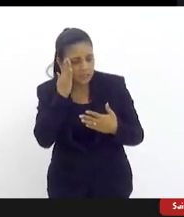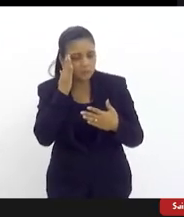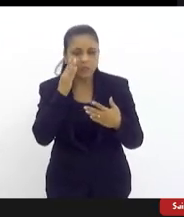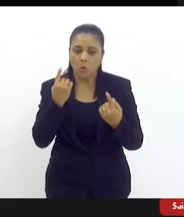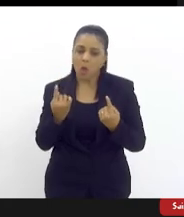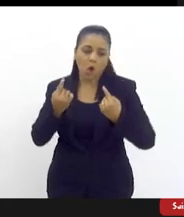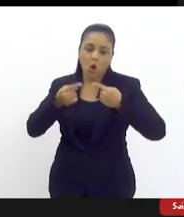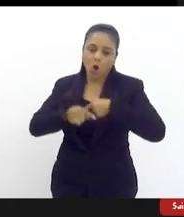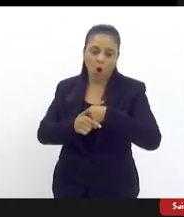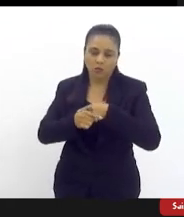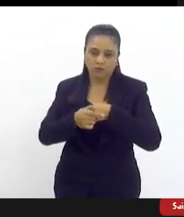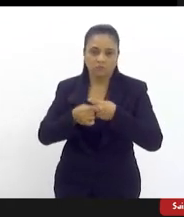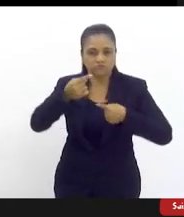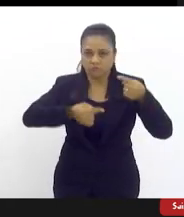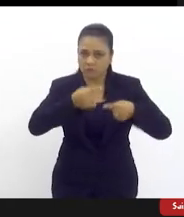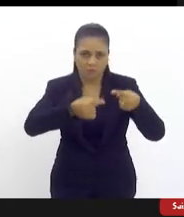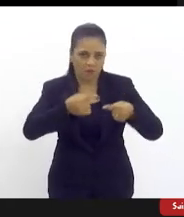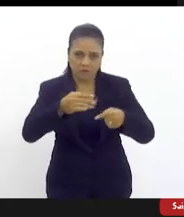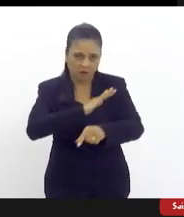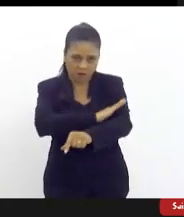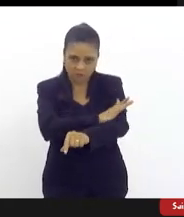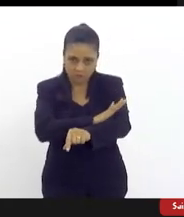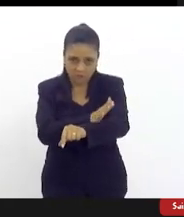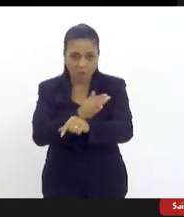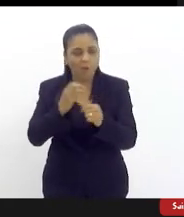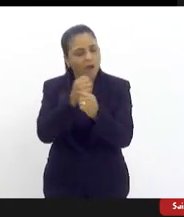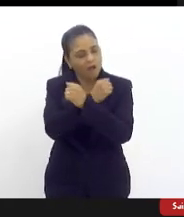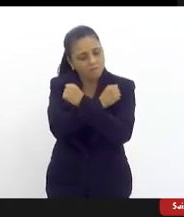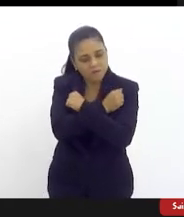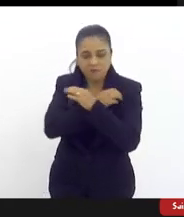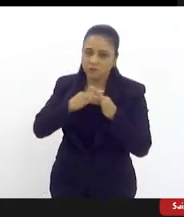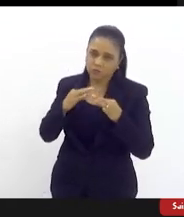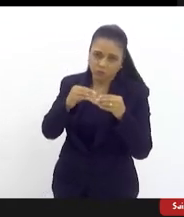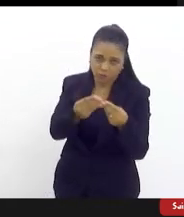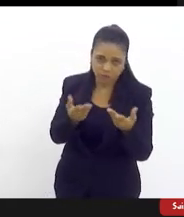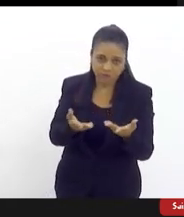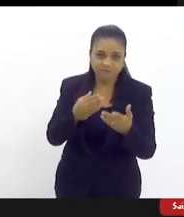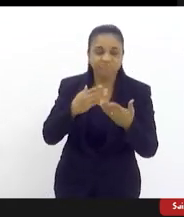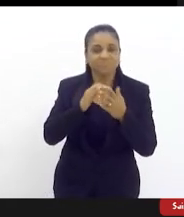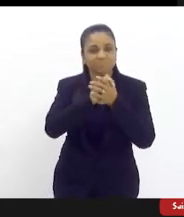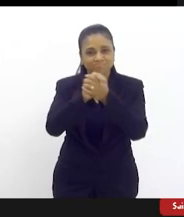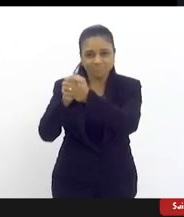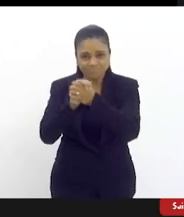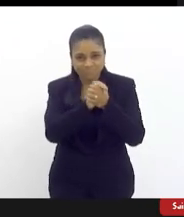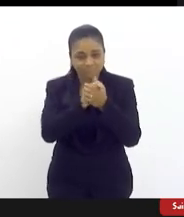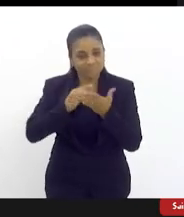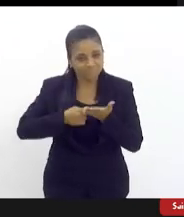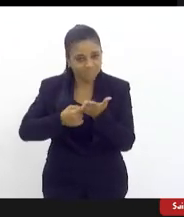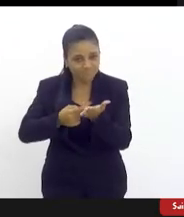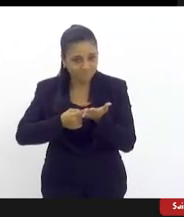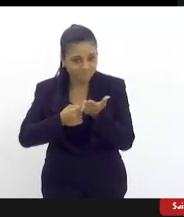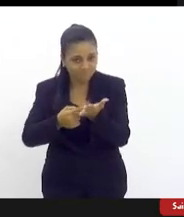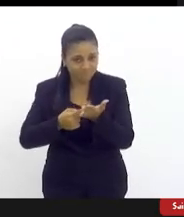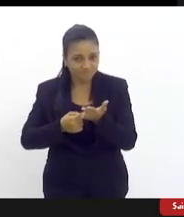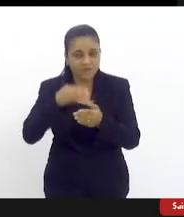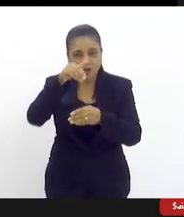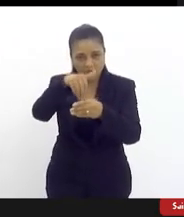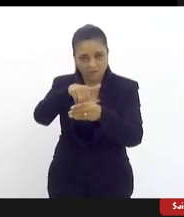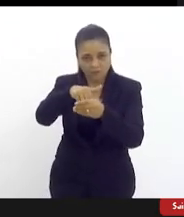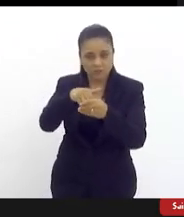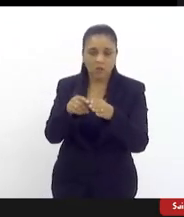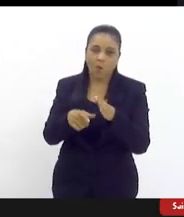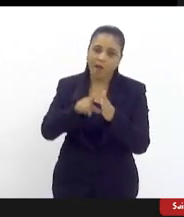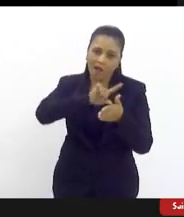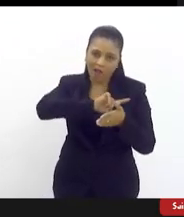racial. Vamos que vamos, um abraço aí a todos e todas, e saudar também os colegas pelo acordo que construíram na votação anterior,